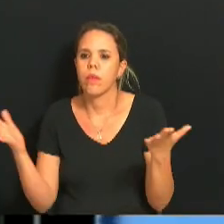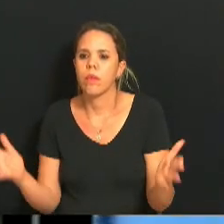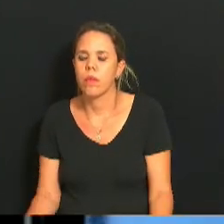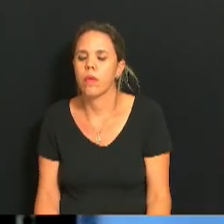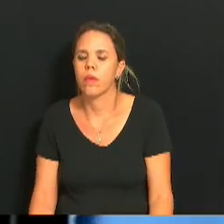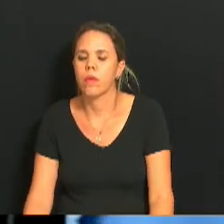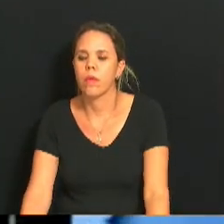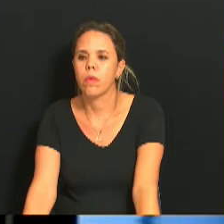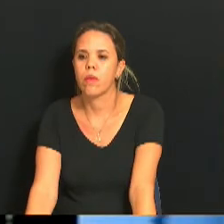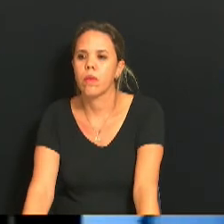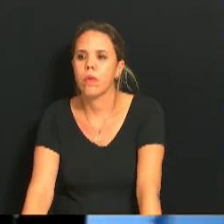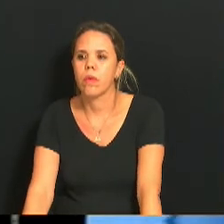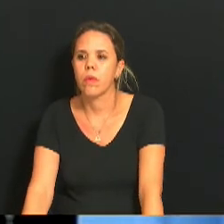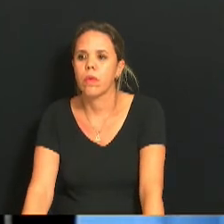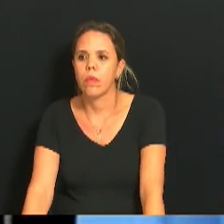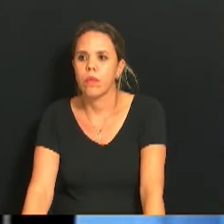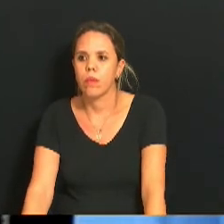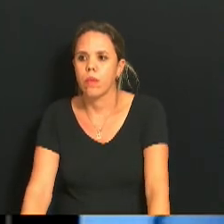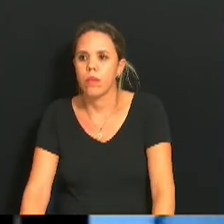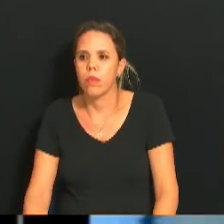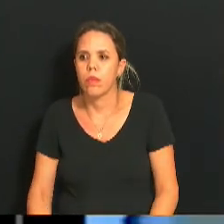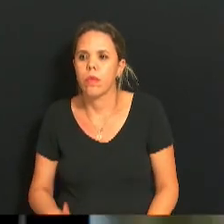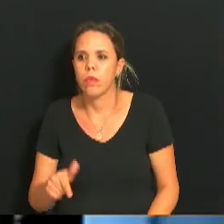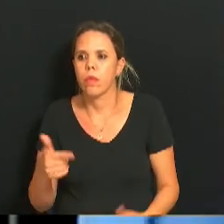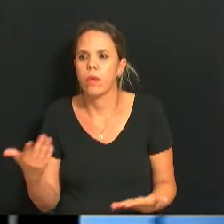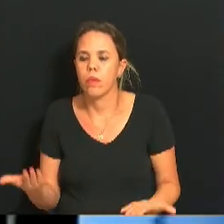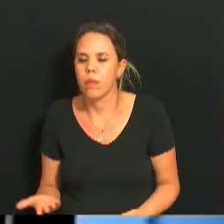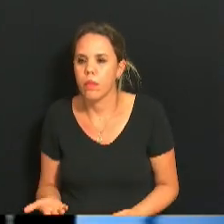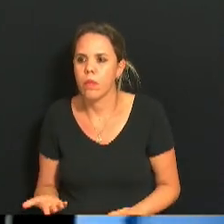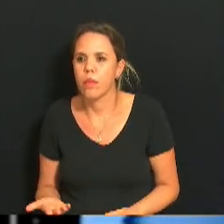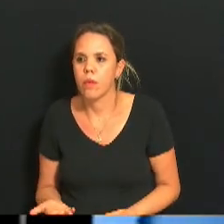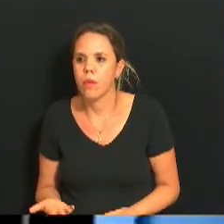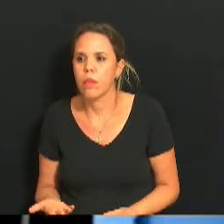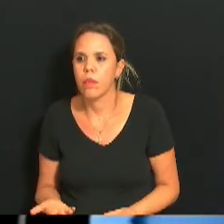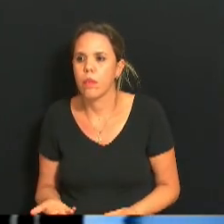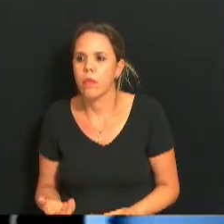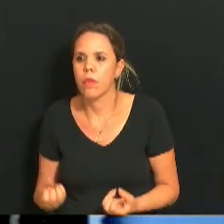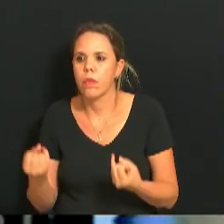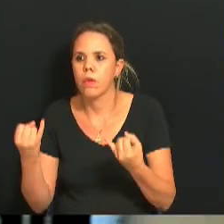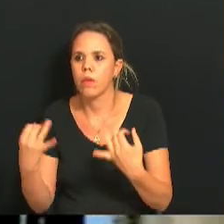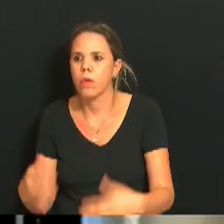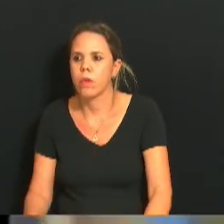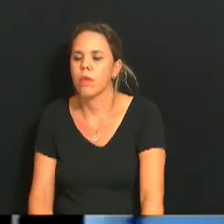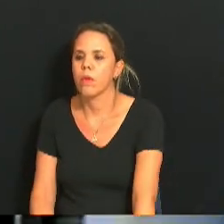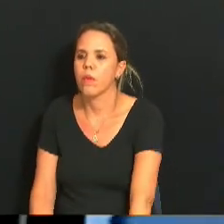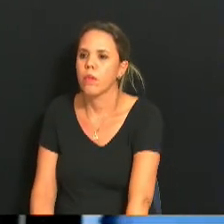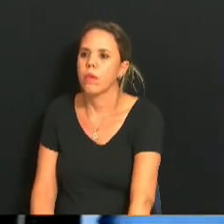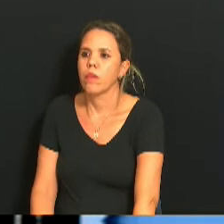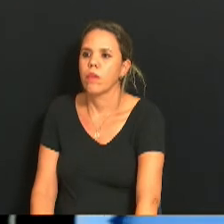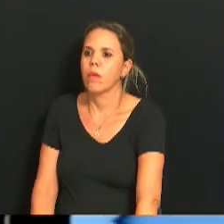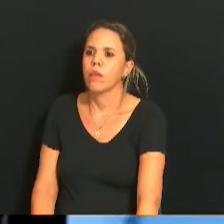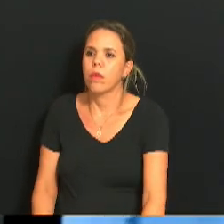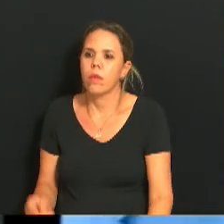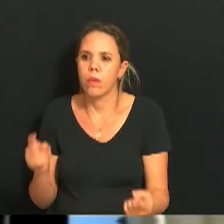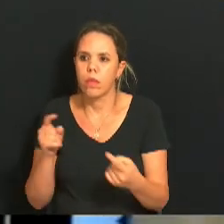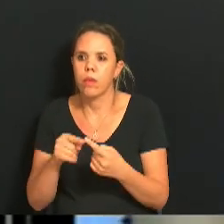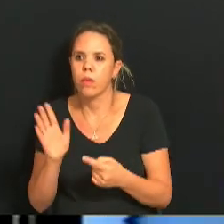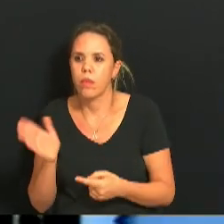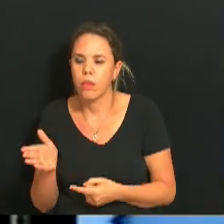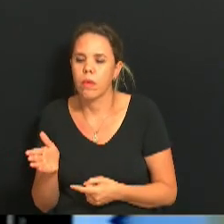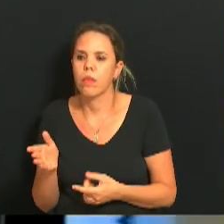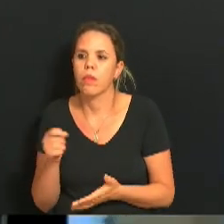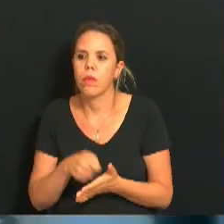outras de surgirem posteriormente a 10 também destacar que ele vai ser um objeto já está